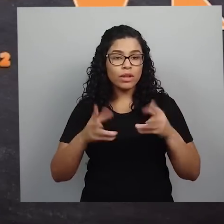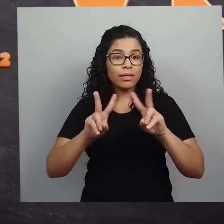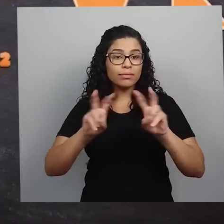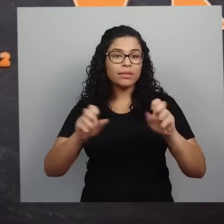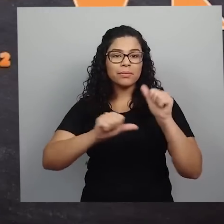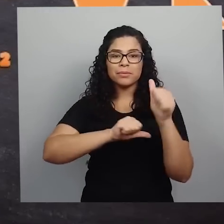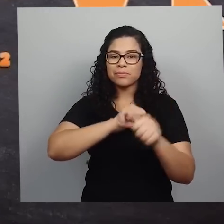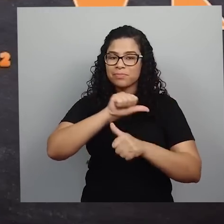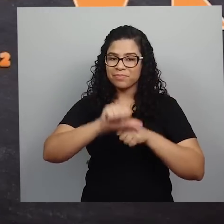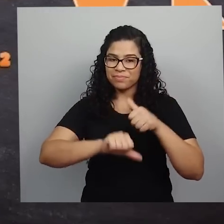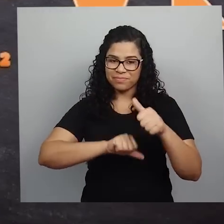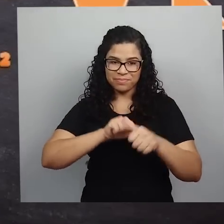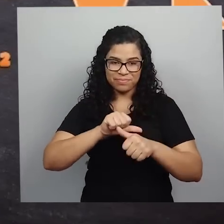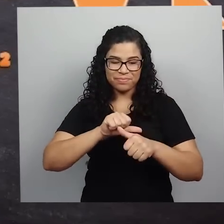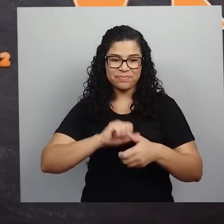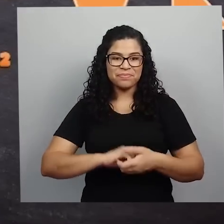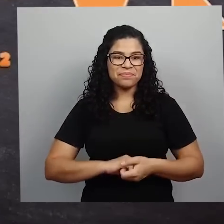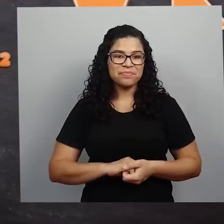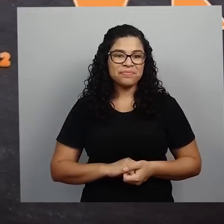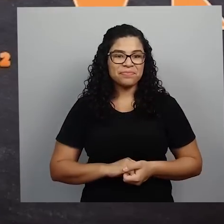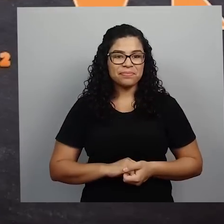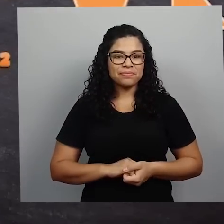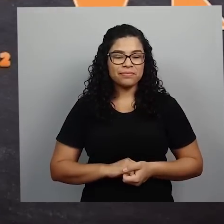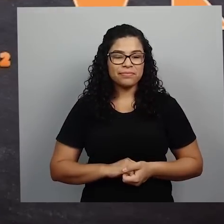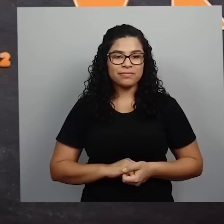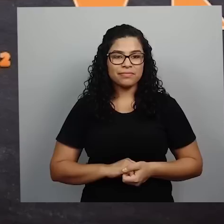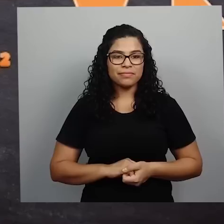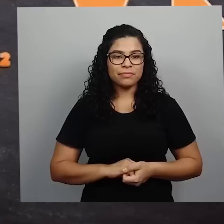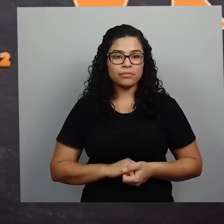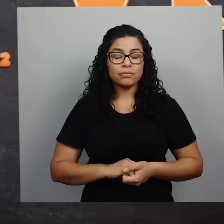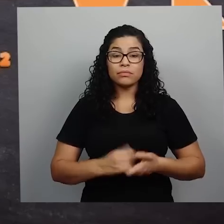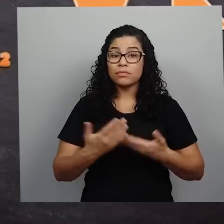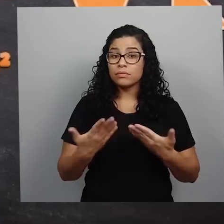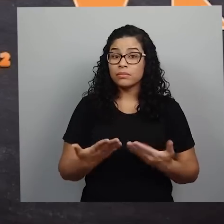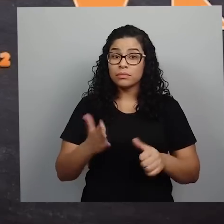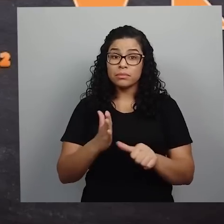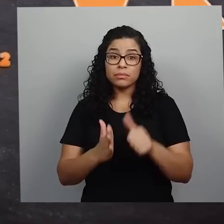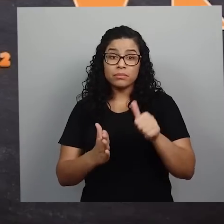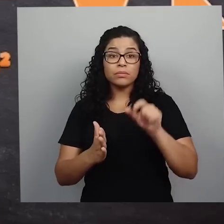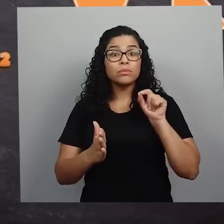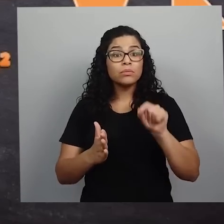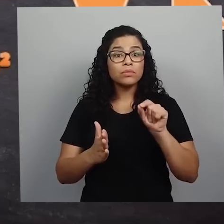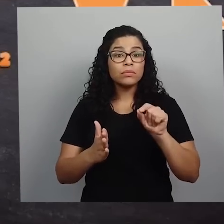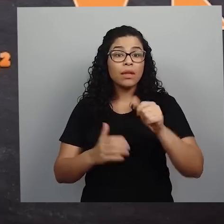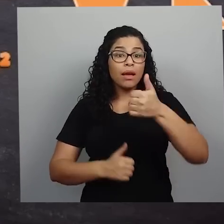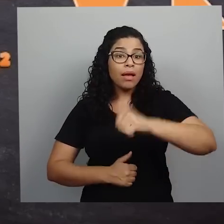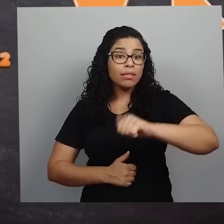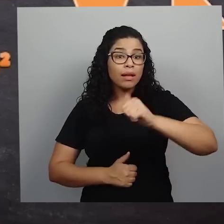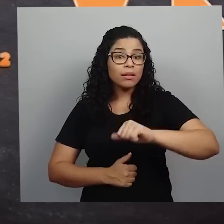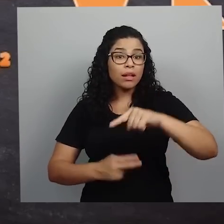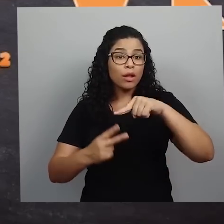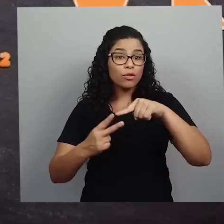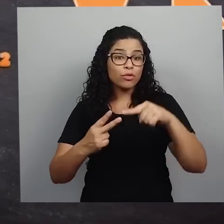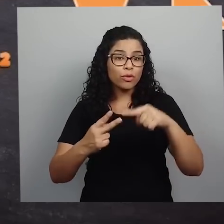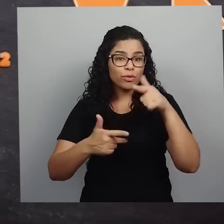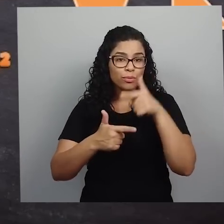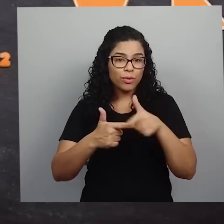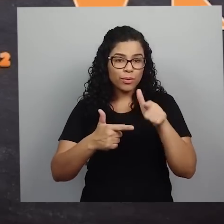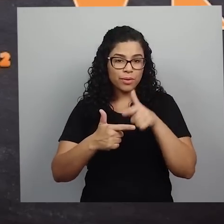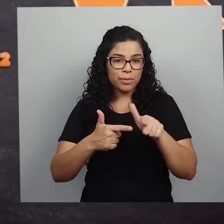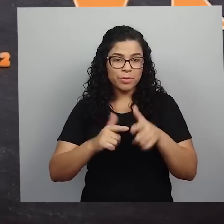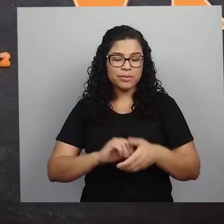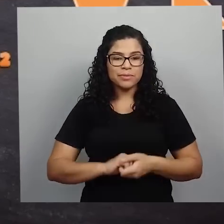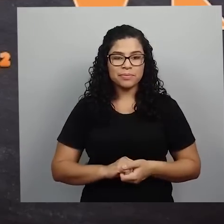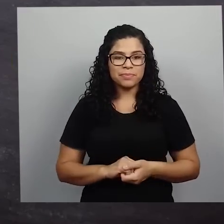pouquinho o assunto. Para isso, nós vamos primeiro analisar 2 probleminhas, como